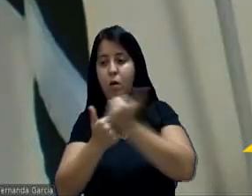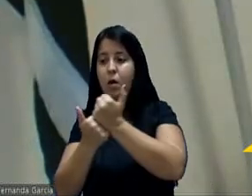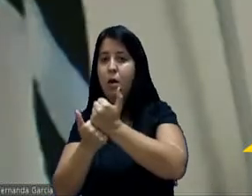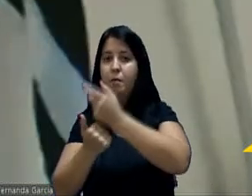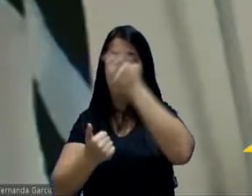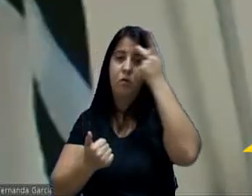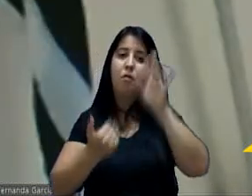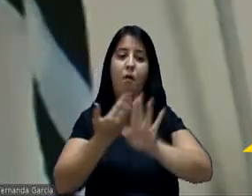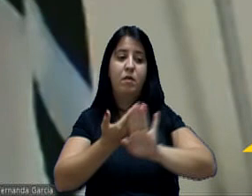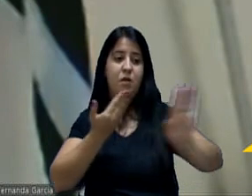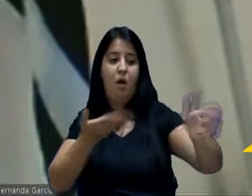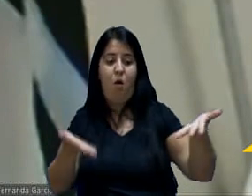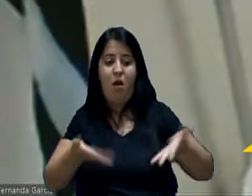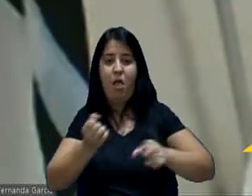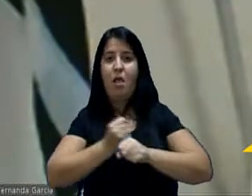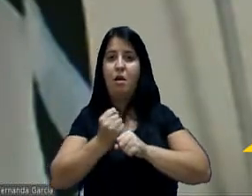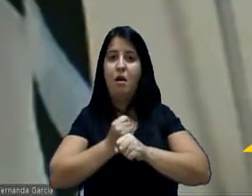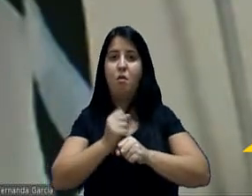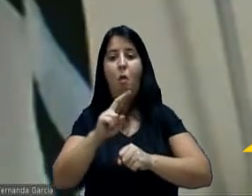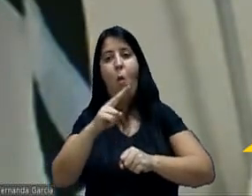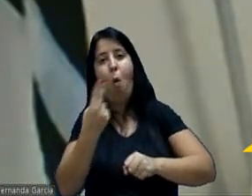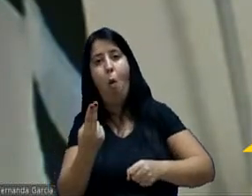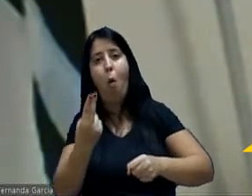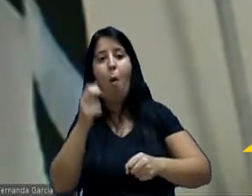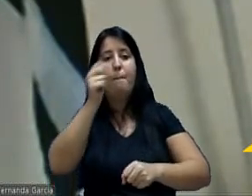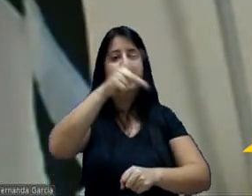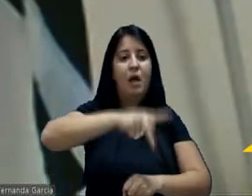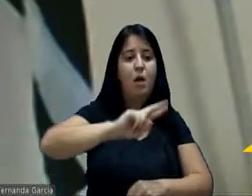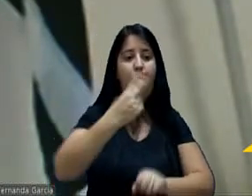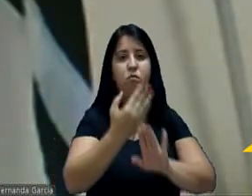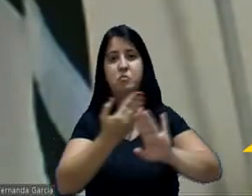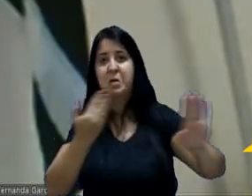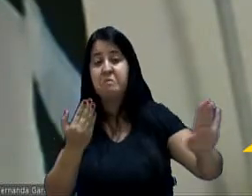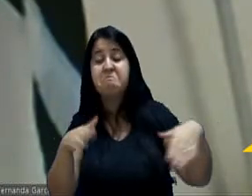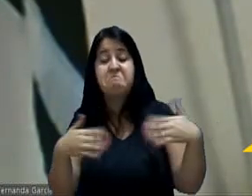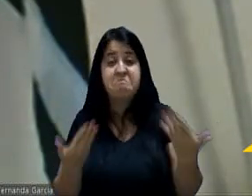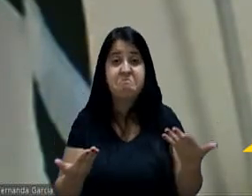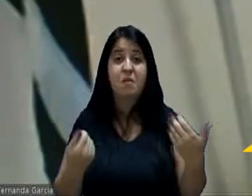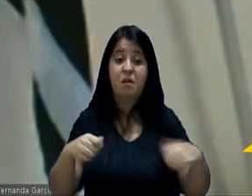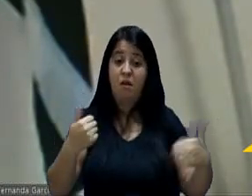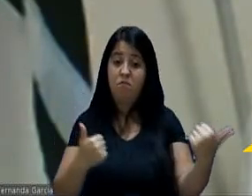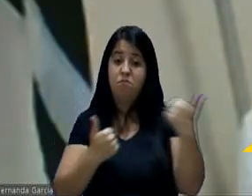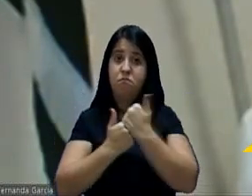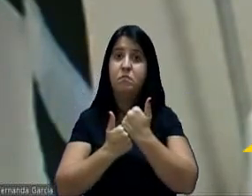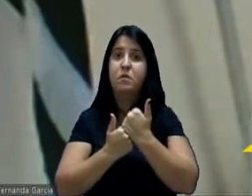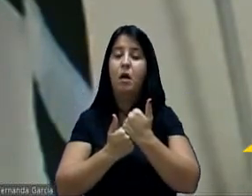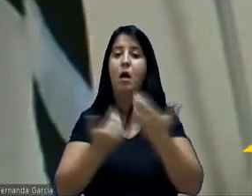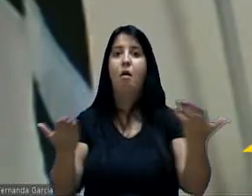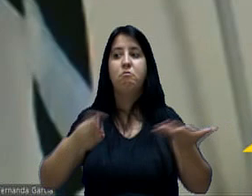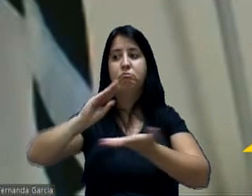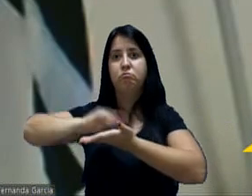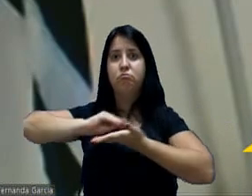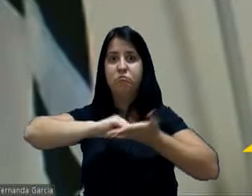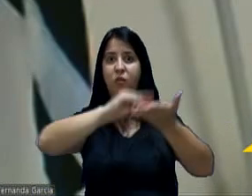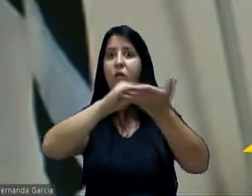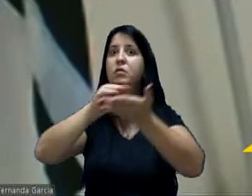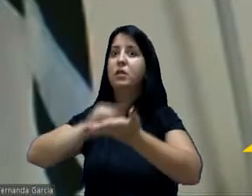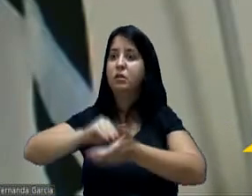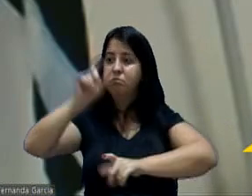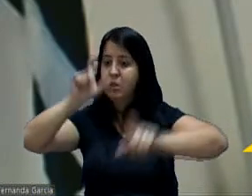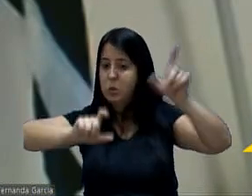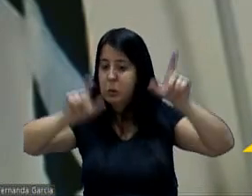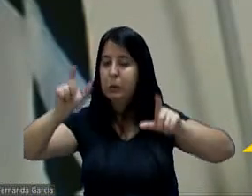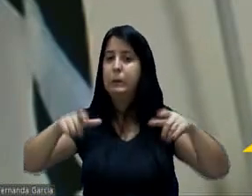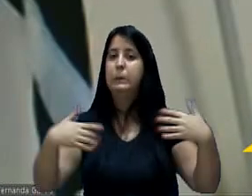foram afastados esse ano, ou exonerados, ou aposentados, né? Nós temos uma defasagem enorme de profissionais, que, como